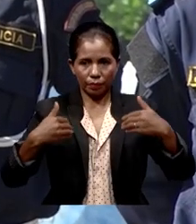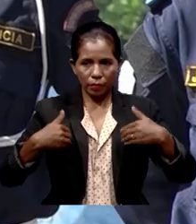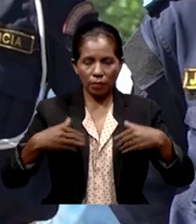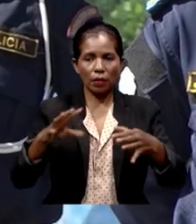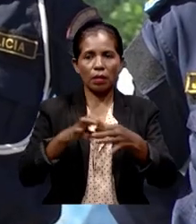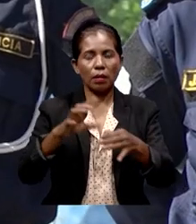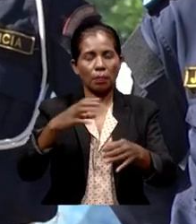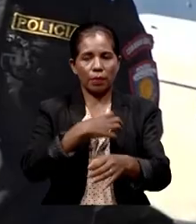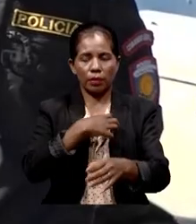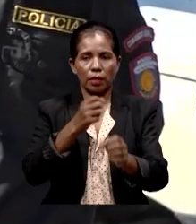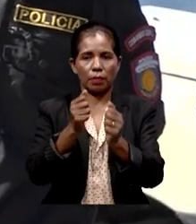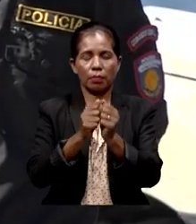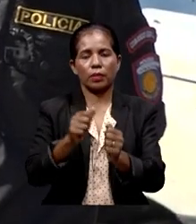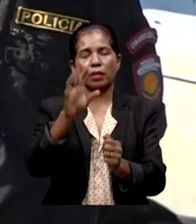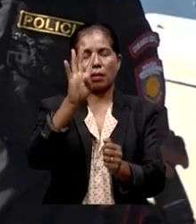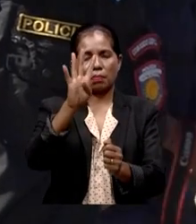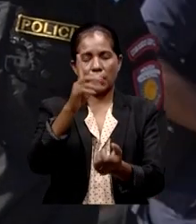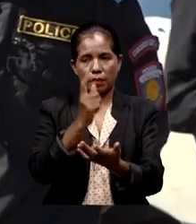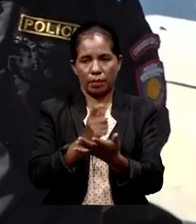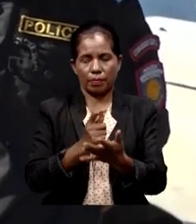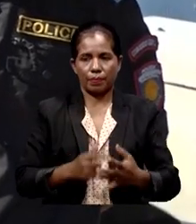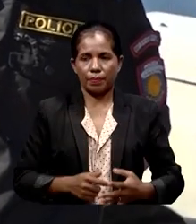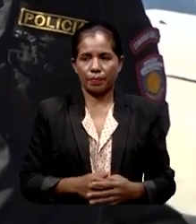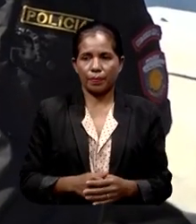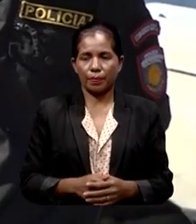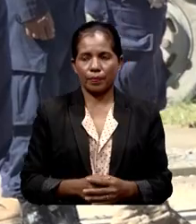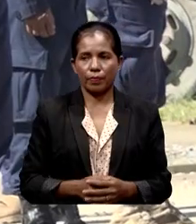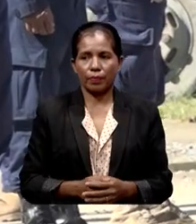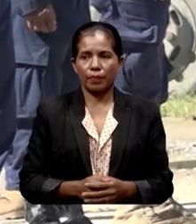membro do PNTL a muito carinho, a Ressin. Luciano Amaral, Mário Ferreira, GMN.